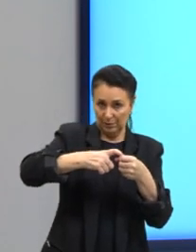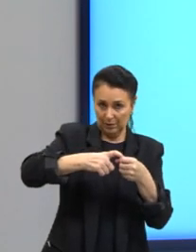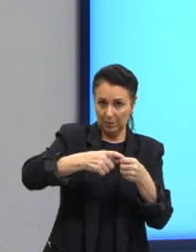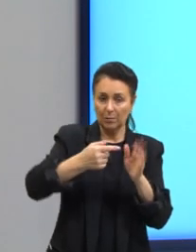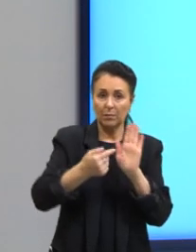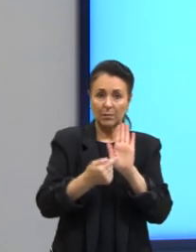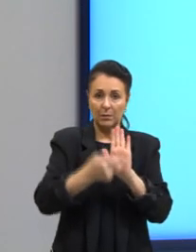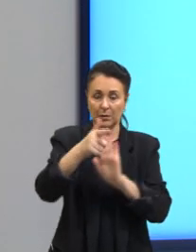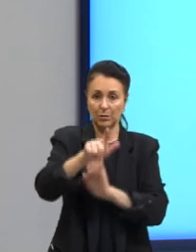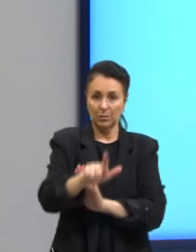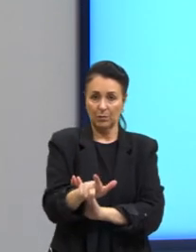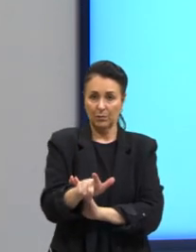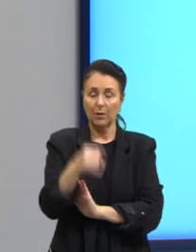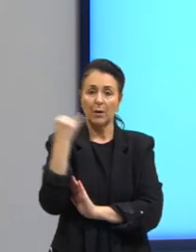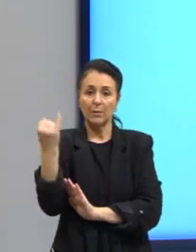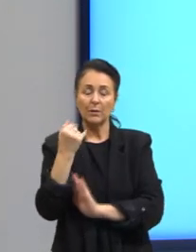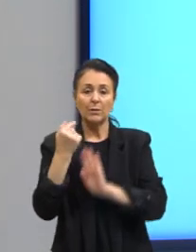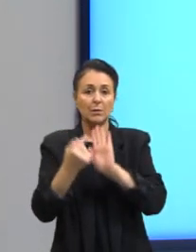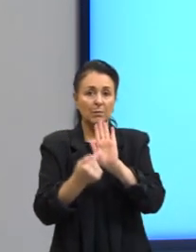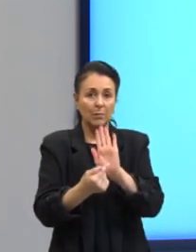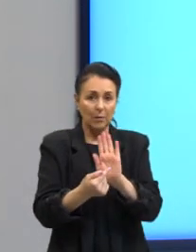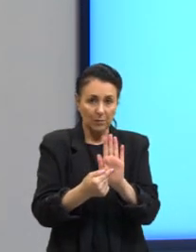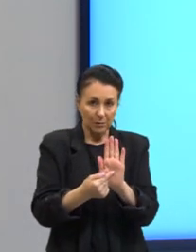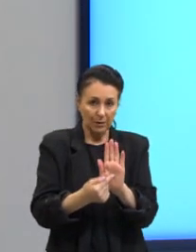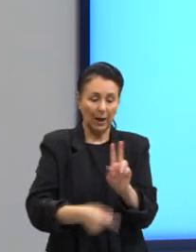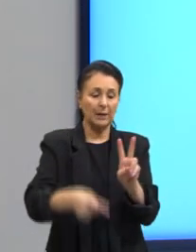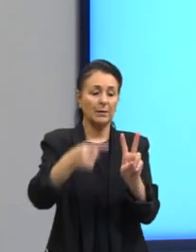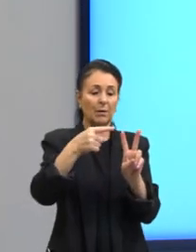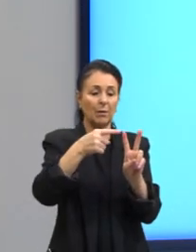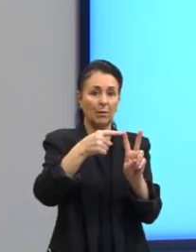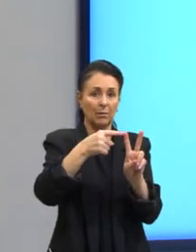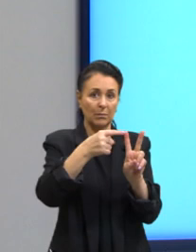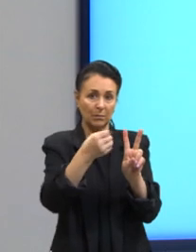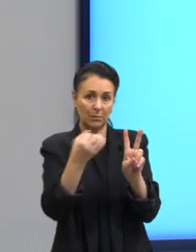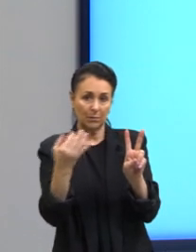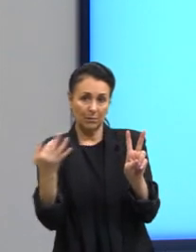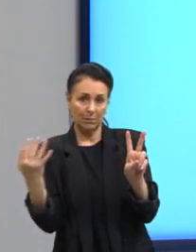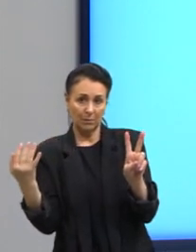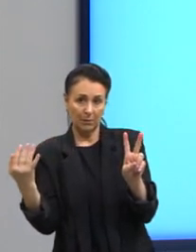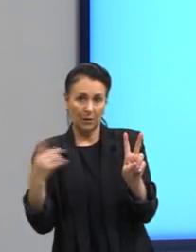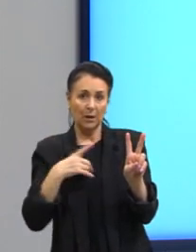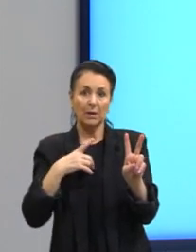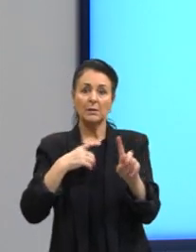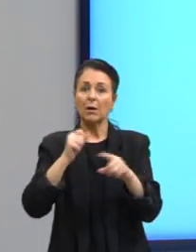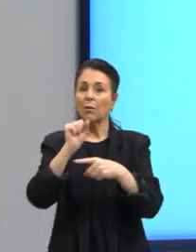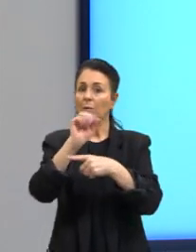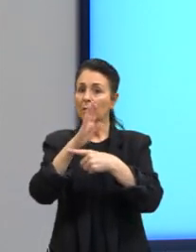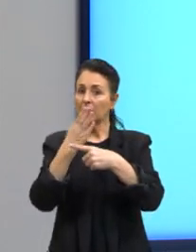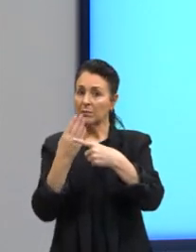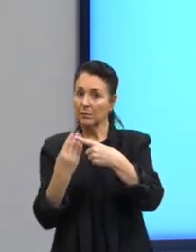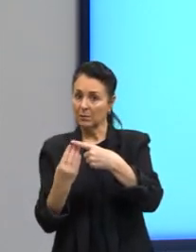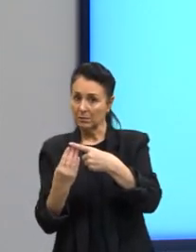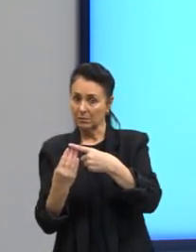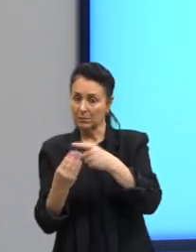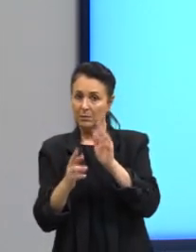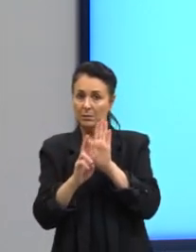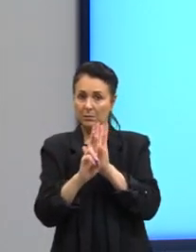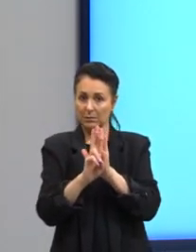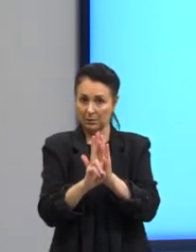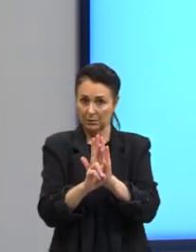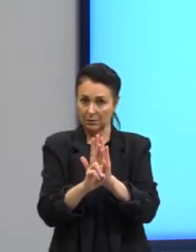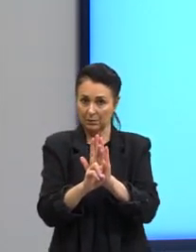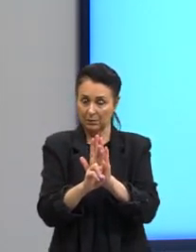é importante salientar que os números racionais eles são uma fração representada em forma de fração